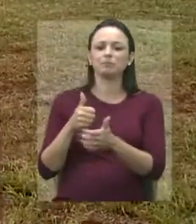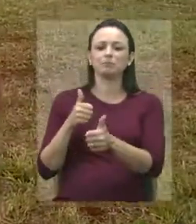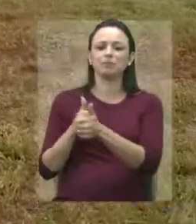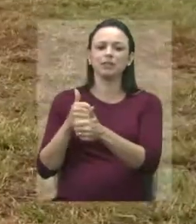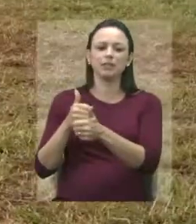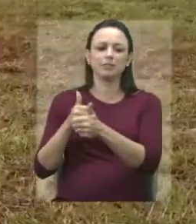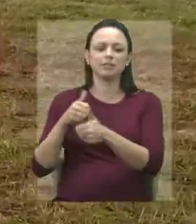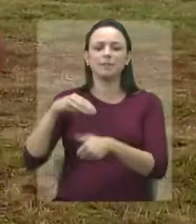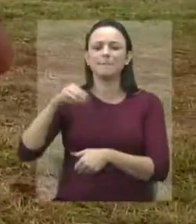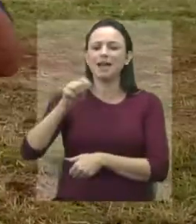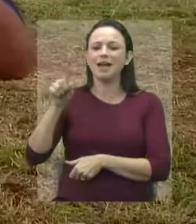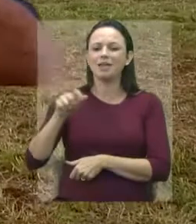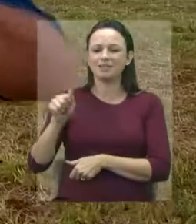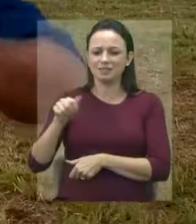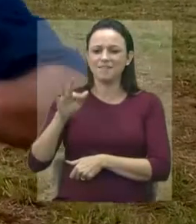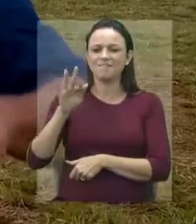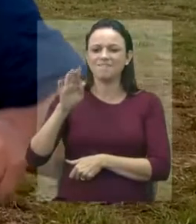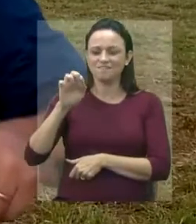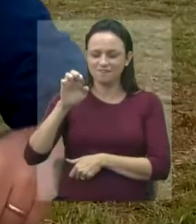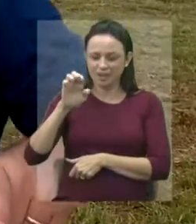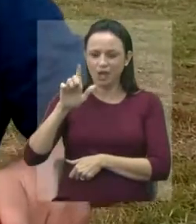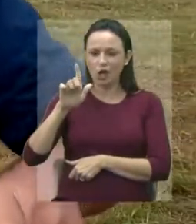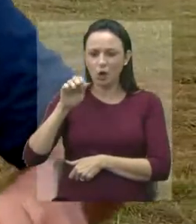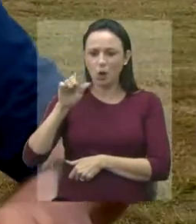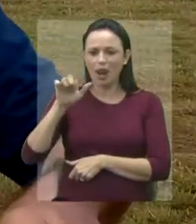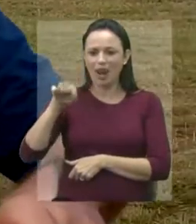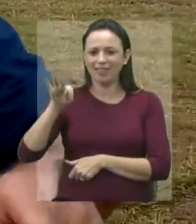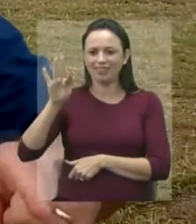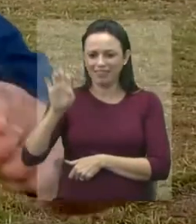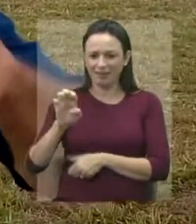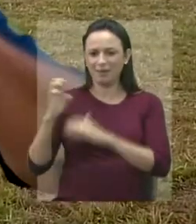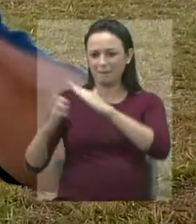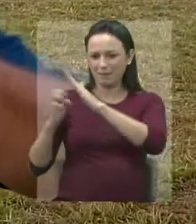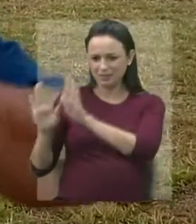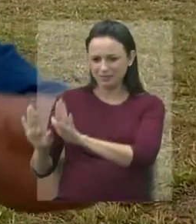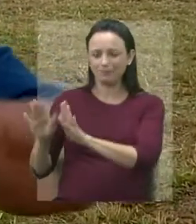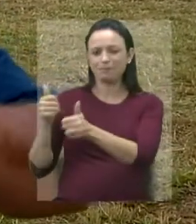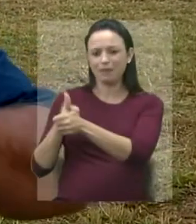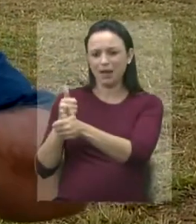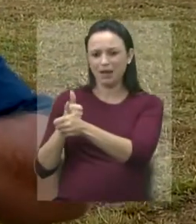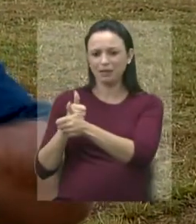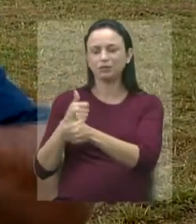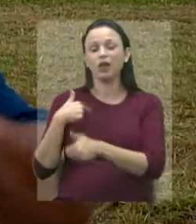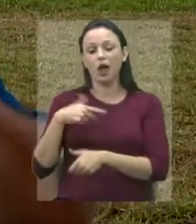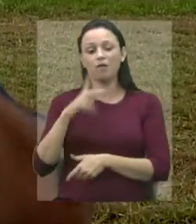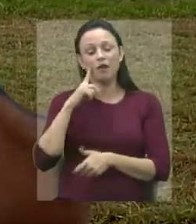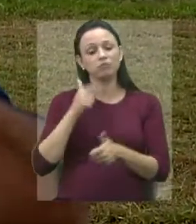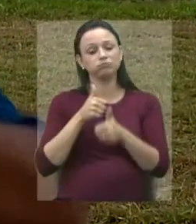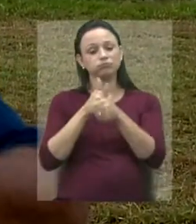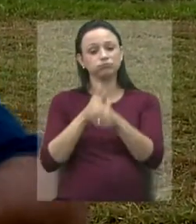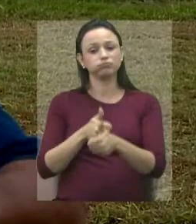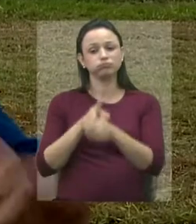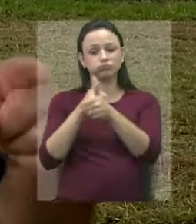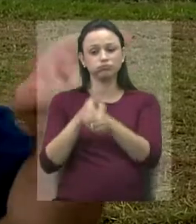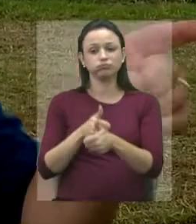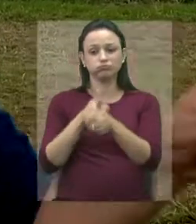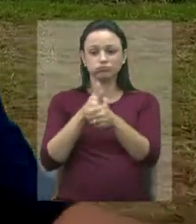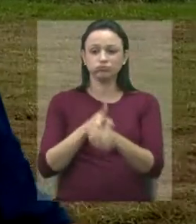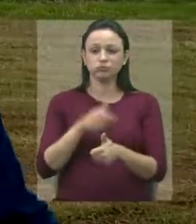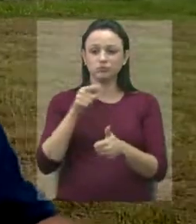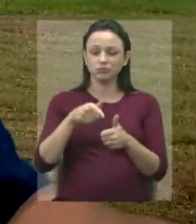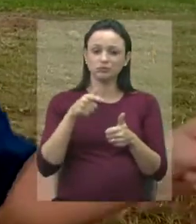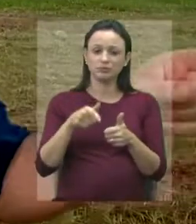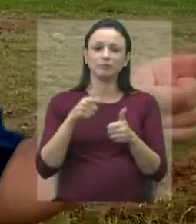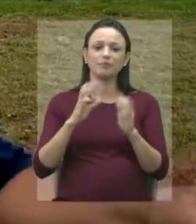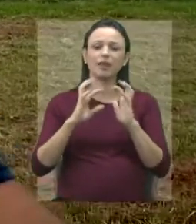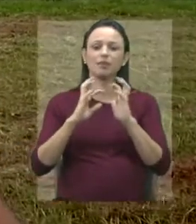Então nós vamos fiscalizar de perto esse acontecimento de trator da